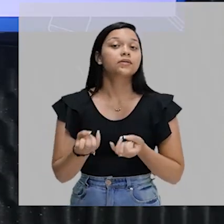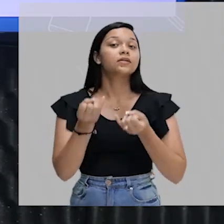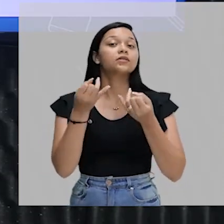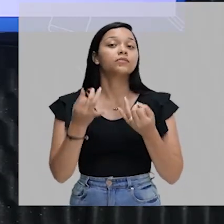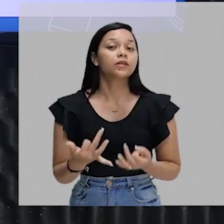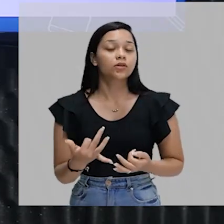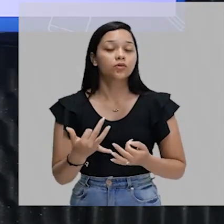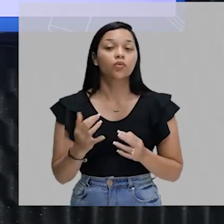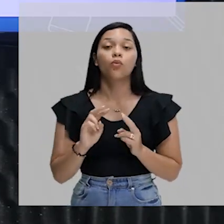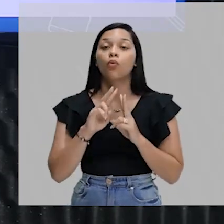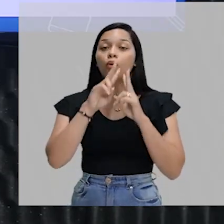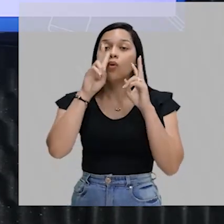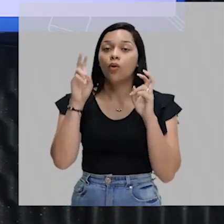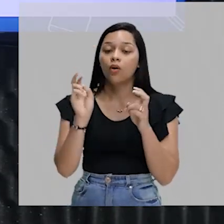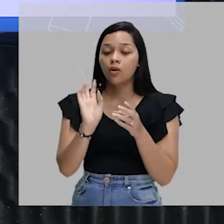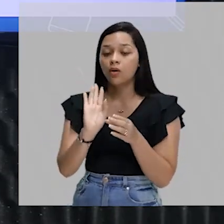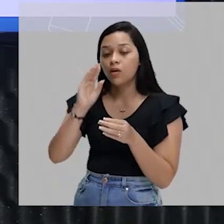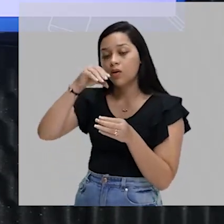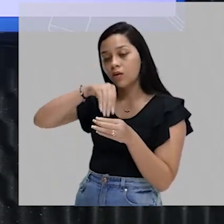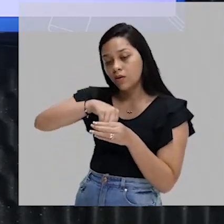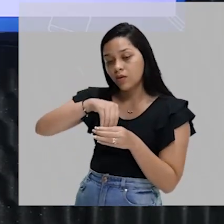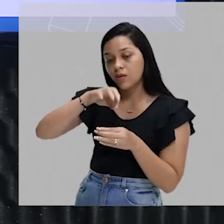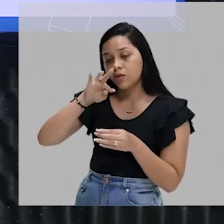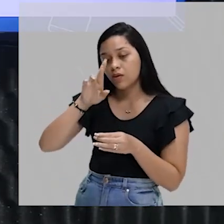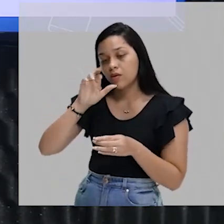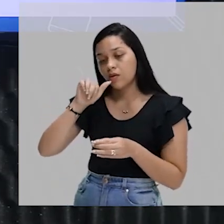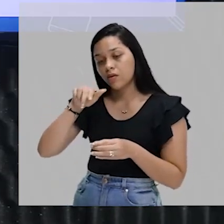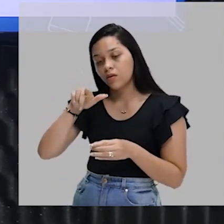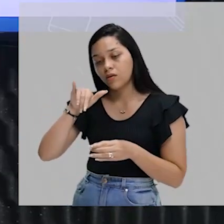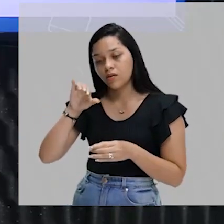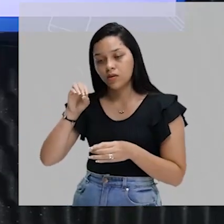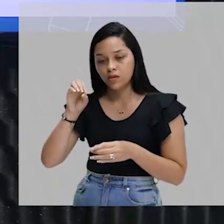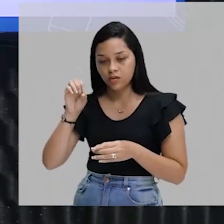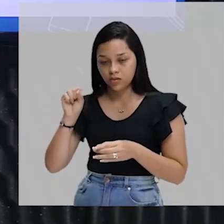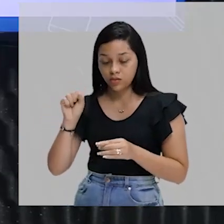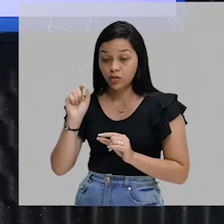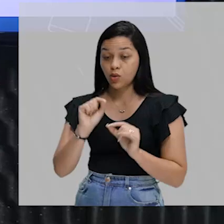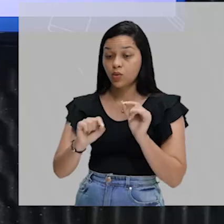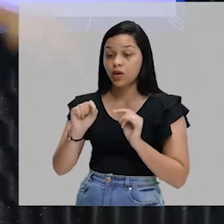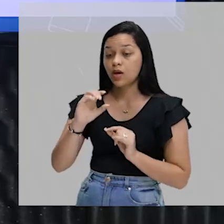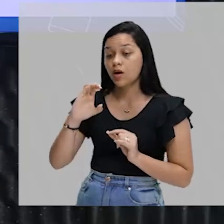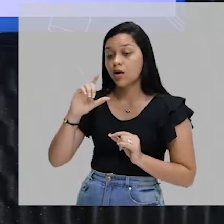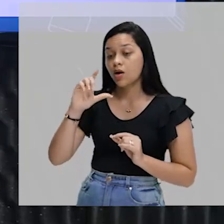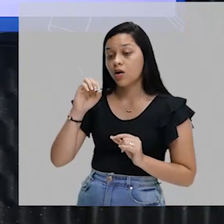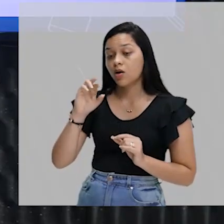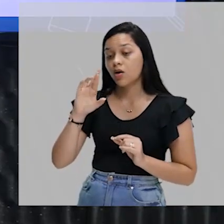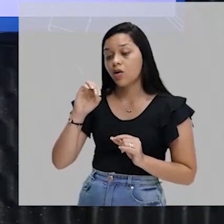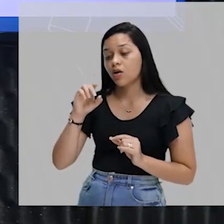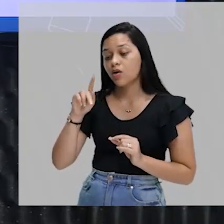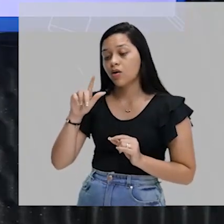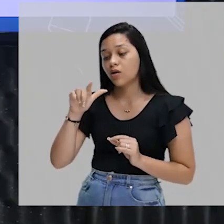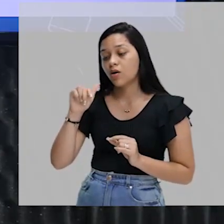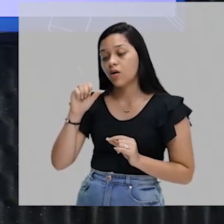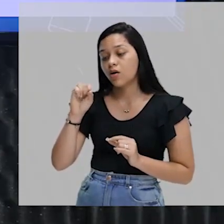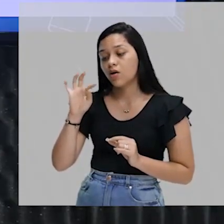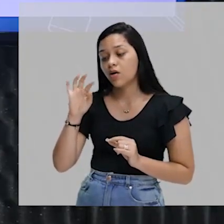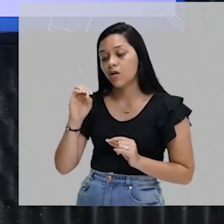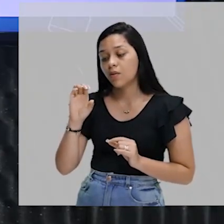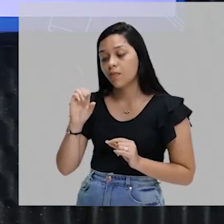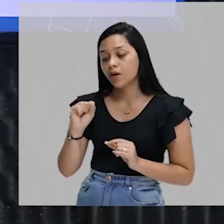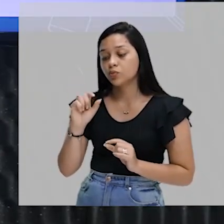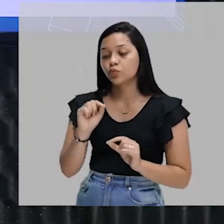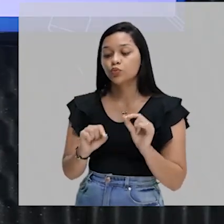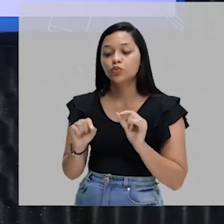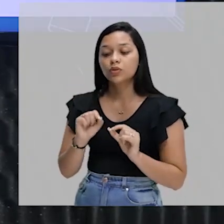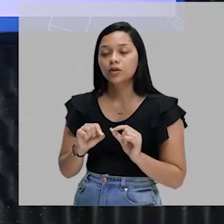pessoal, sobre a inserção de transgênes em cloroplastos. O que são cloroplastos? Cloroplastos são